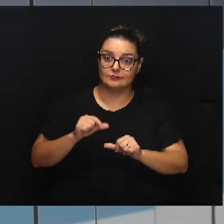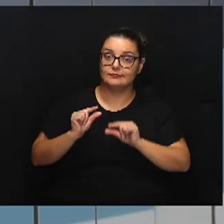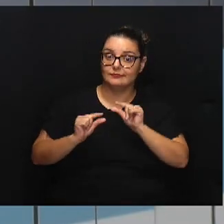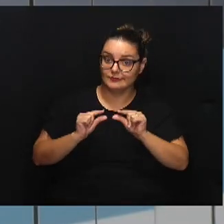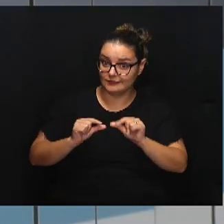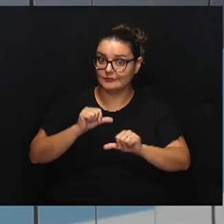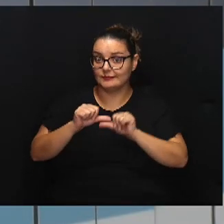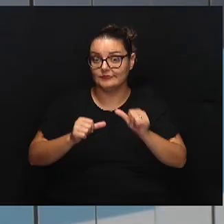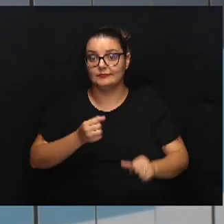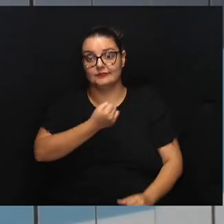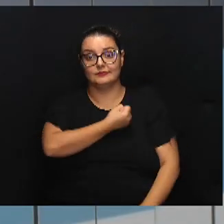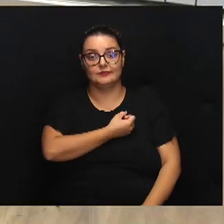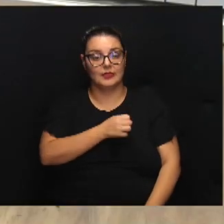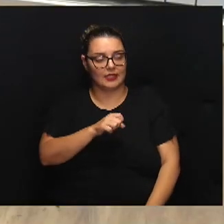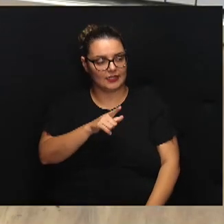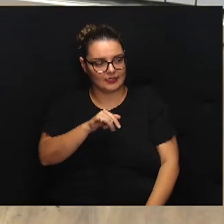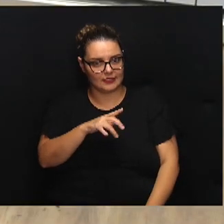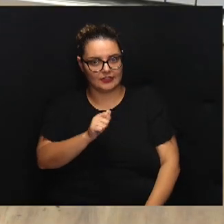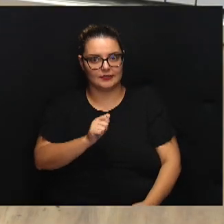números. Eliana.